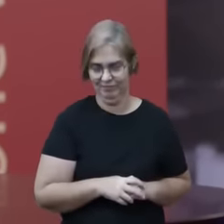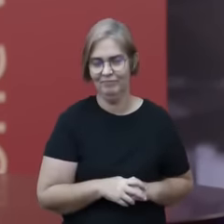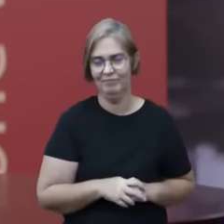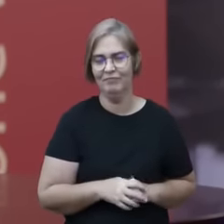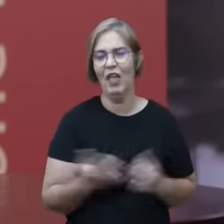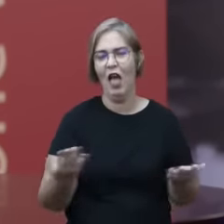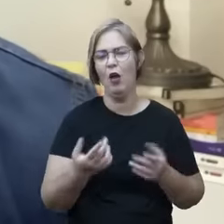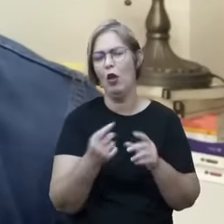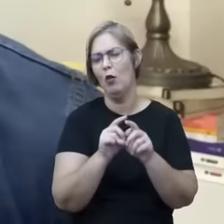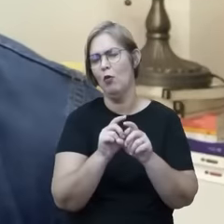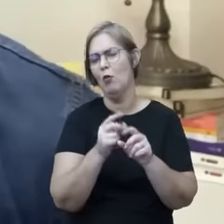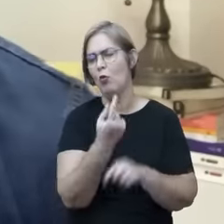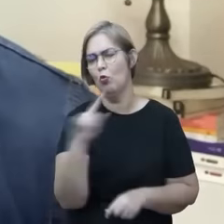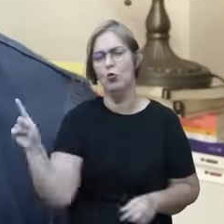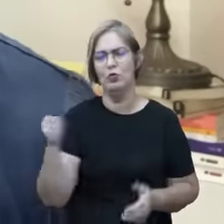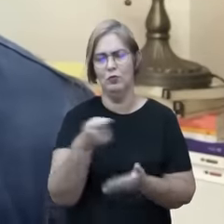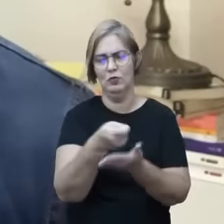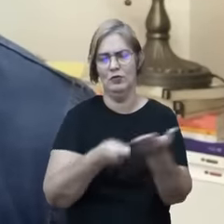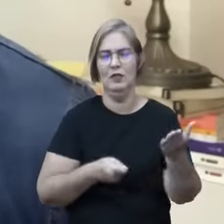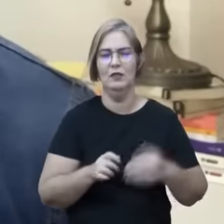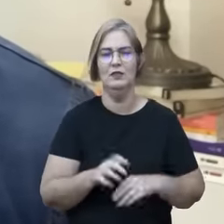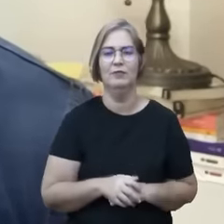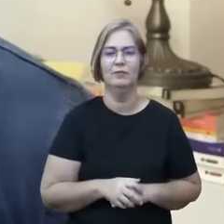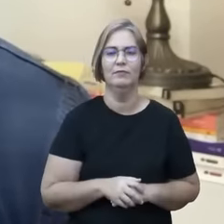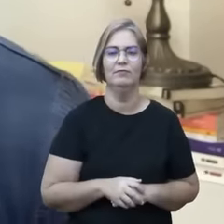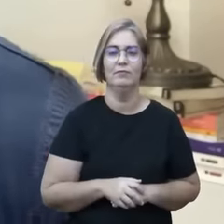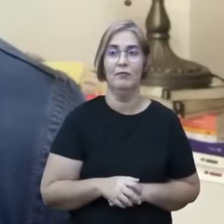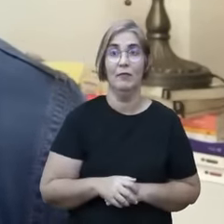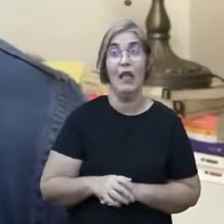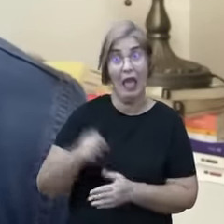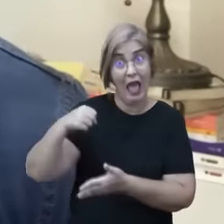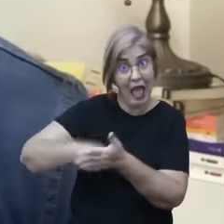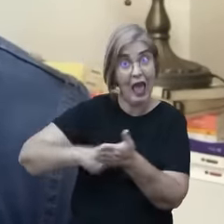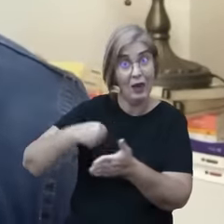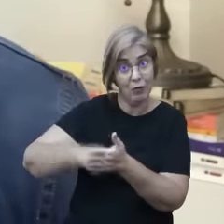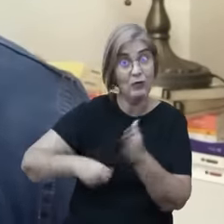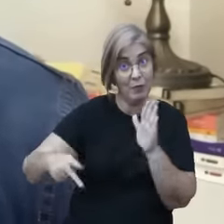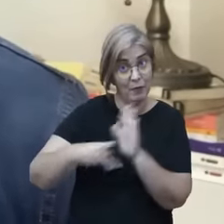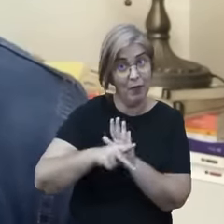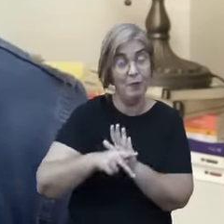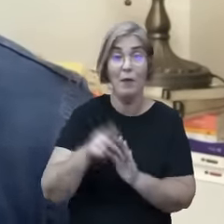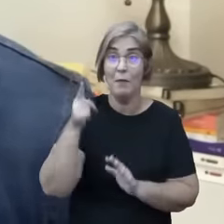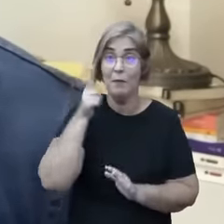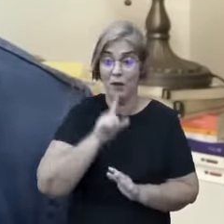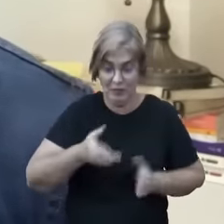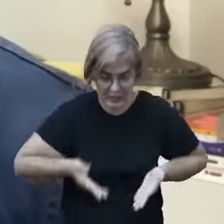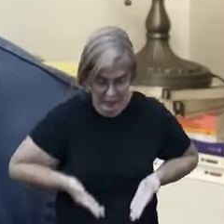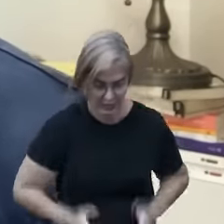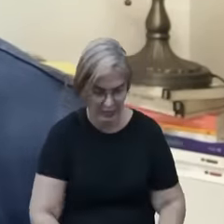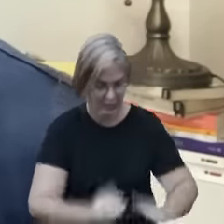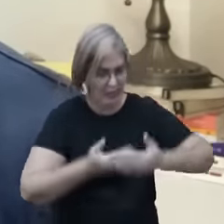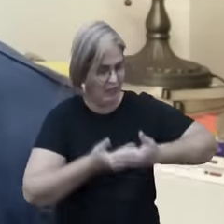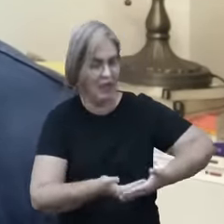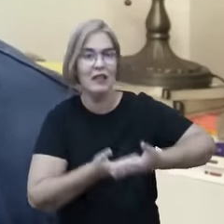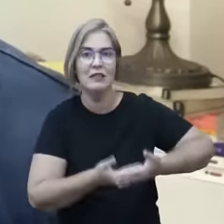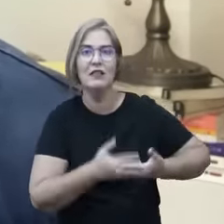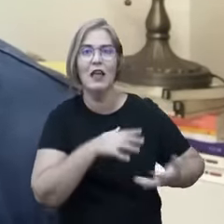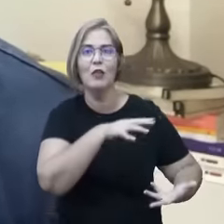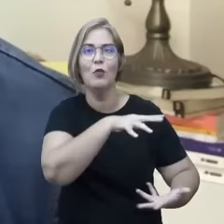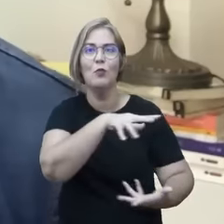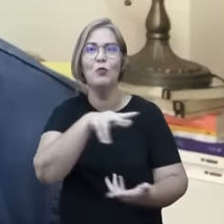sío função. A própria luta para chegar ao cume basta para encher o coração de um